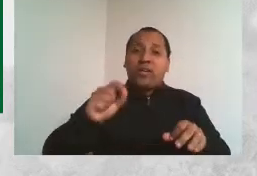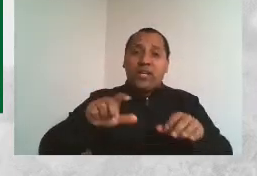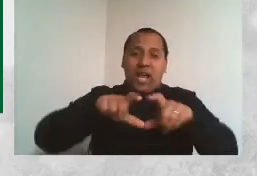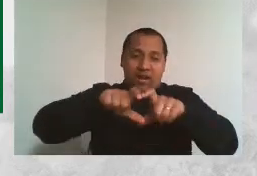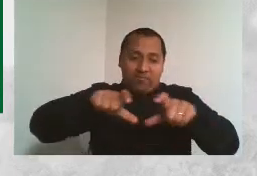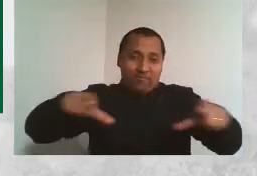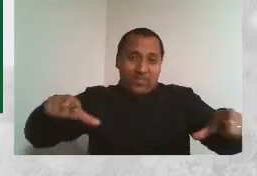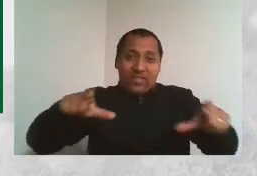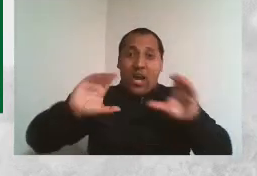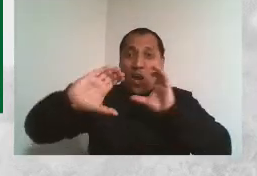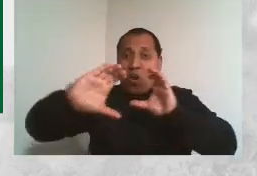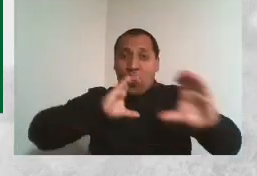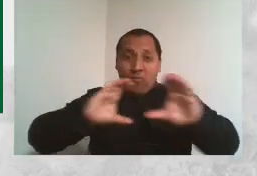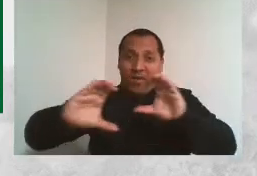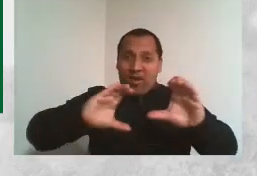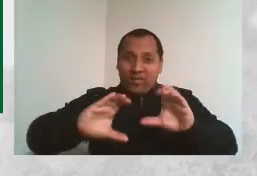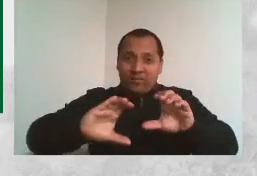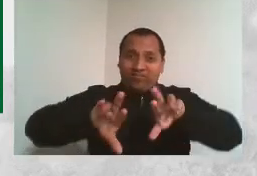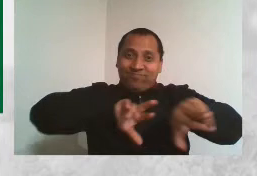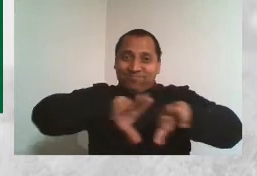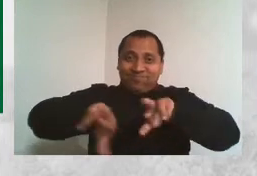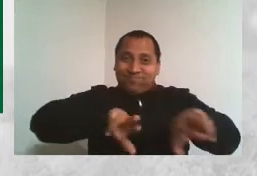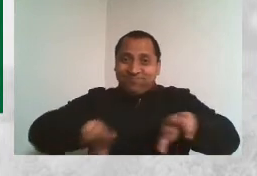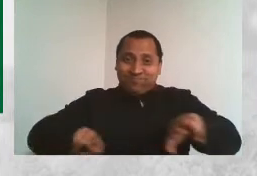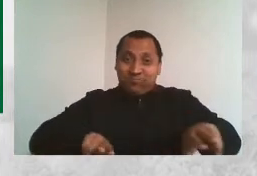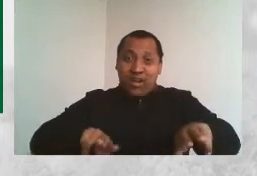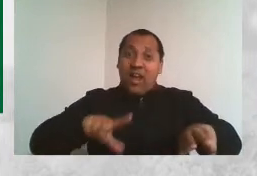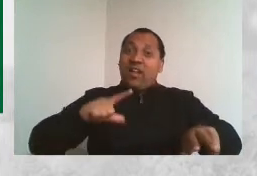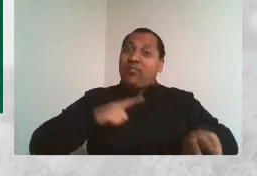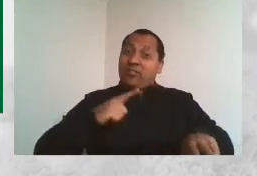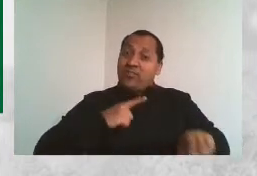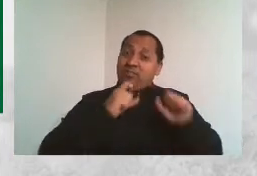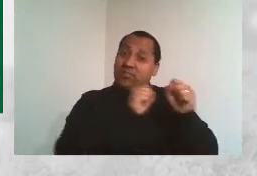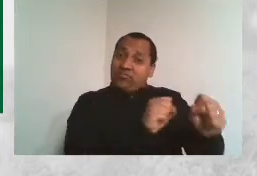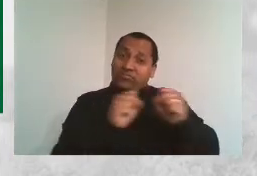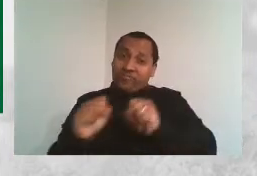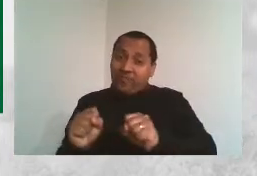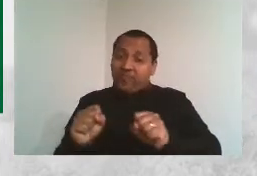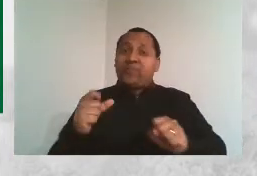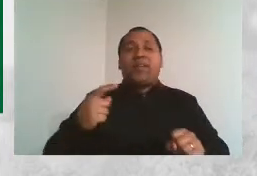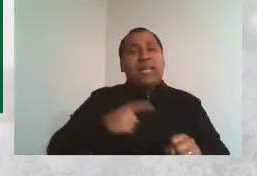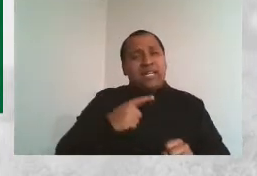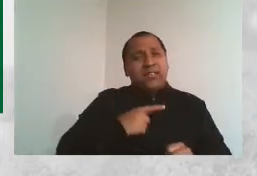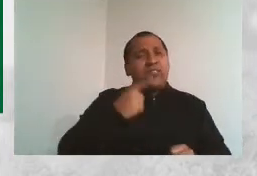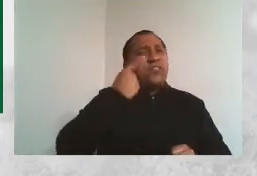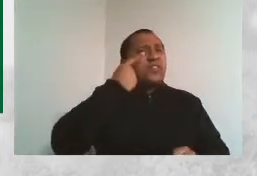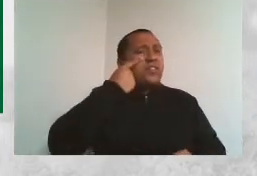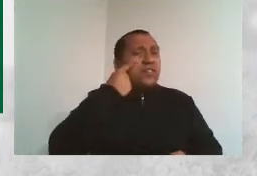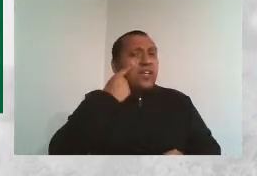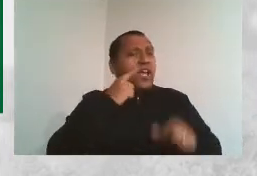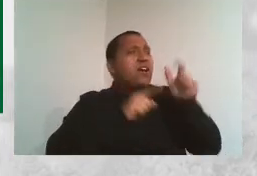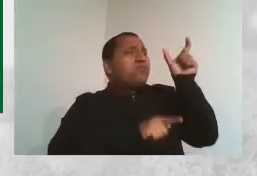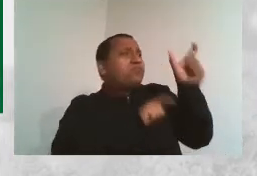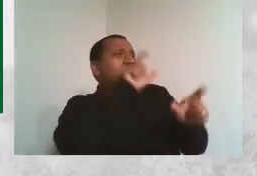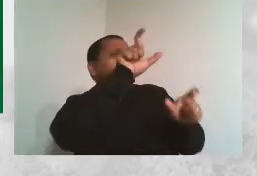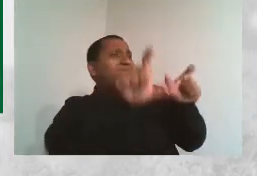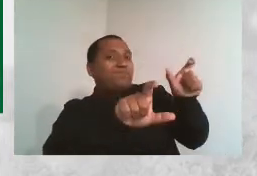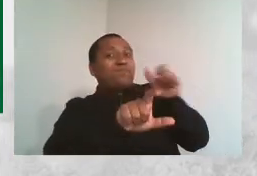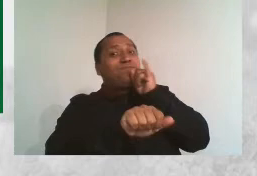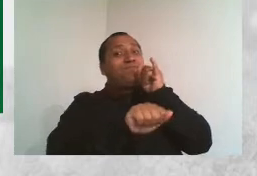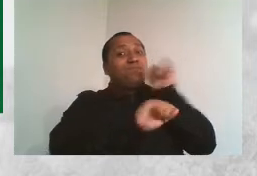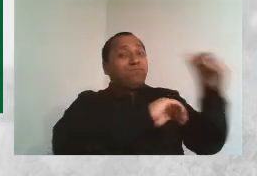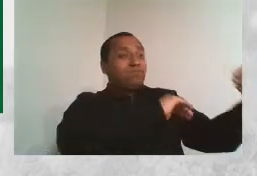comunicação alternativa para que a gente conseguisse fazer a triagem desses pacientes que entrassem, que